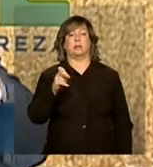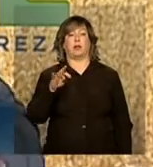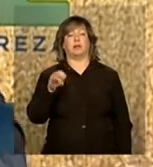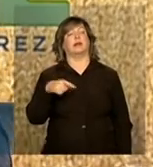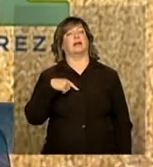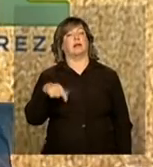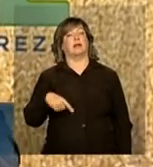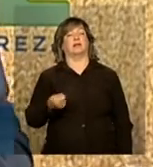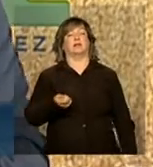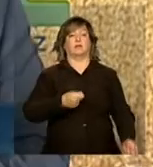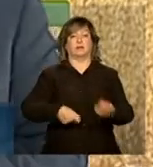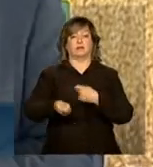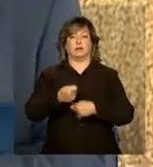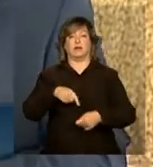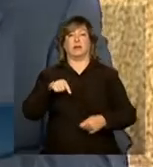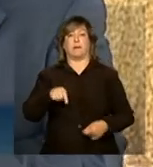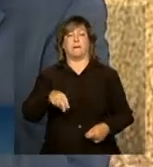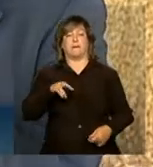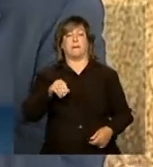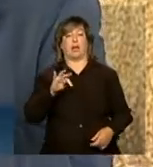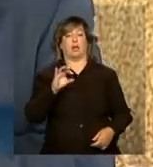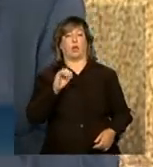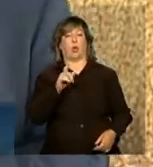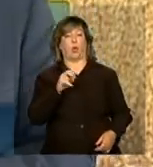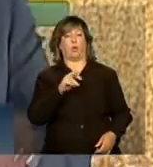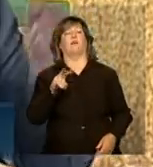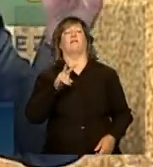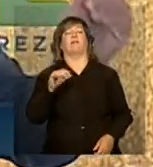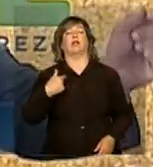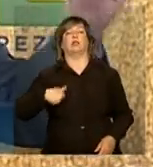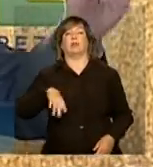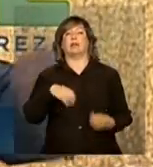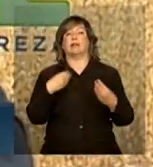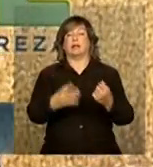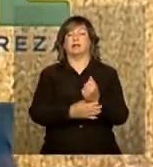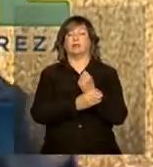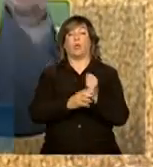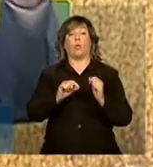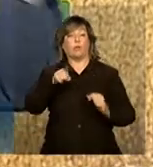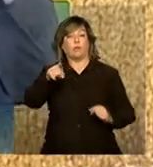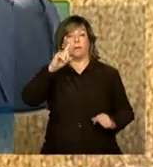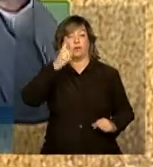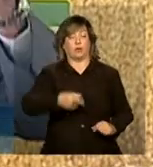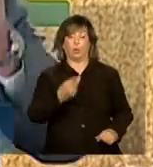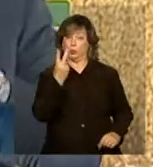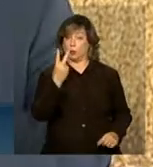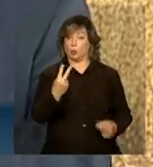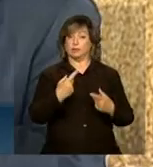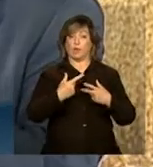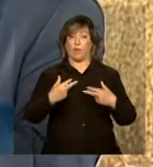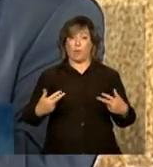tem investimentos em Mato Grosso e que vai nos assegurar aquilo que a senhora determinou. Duas coisas: